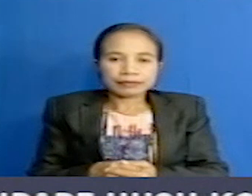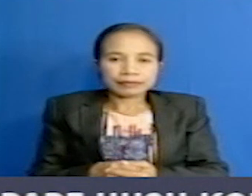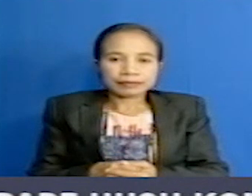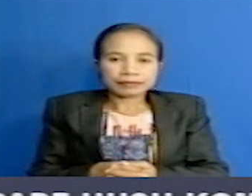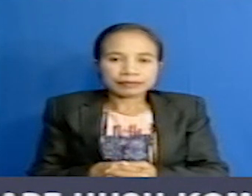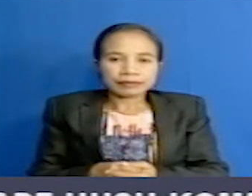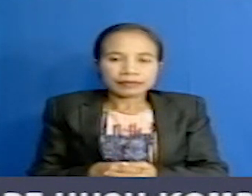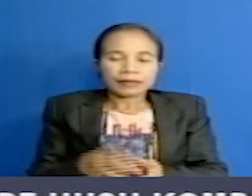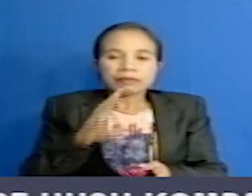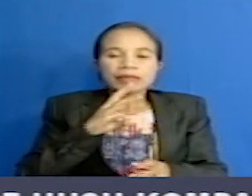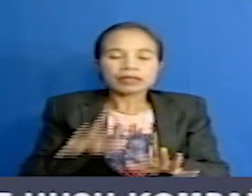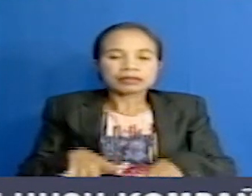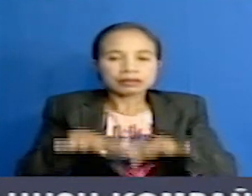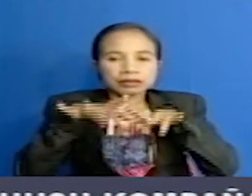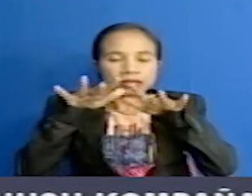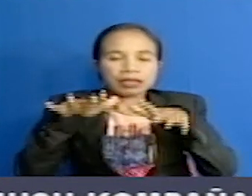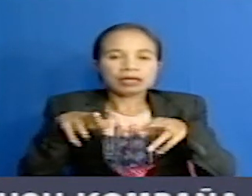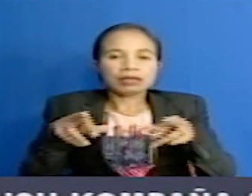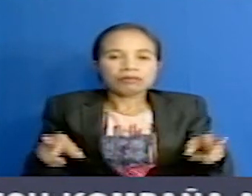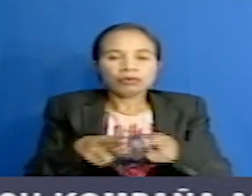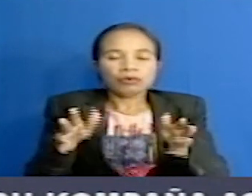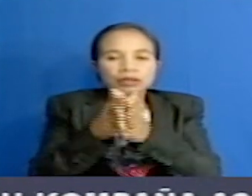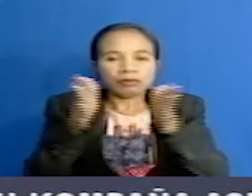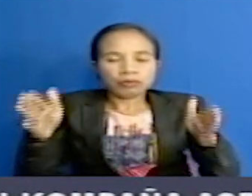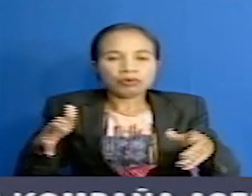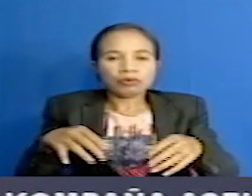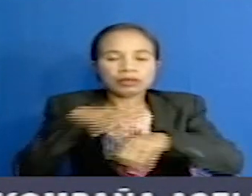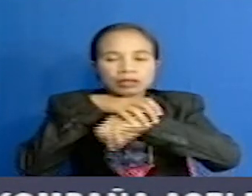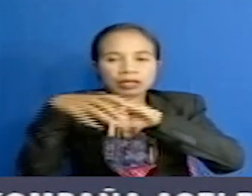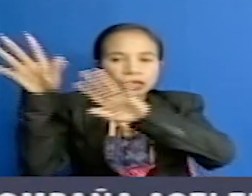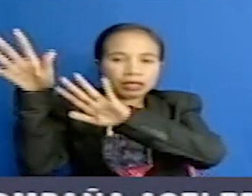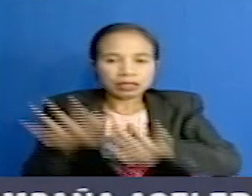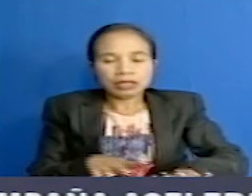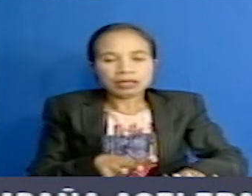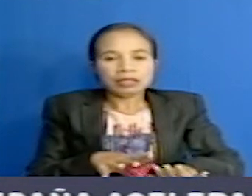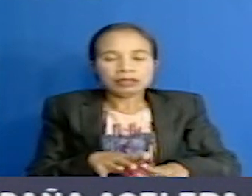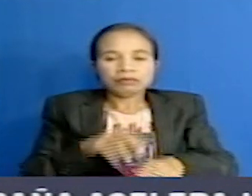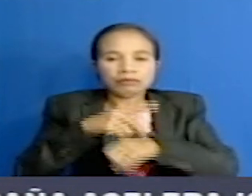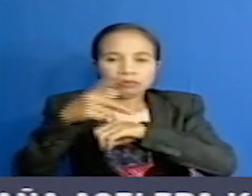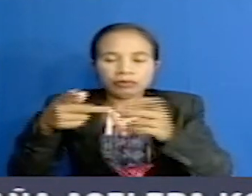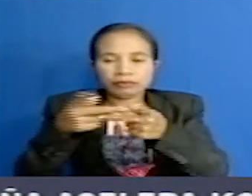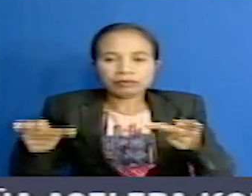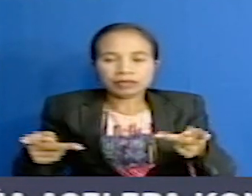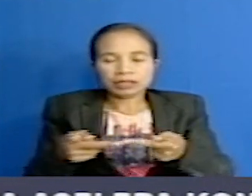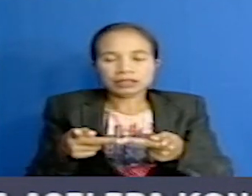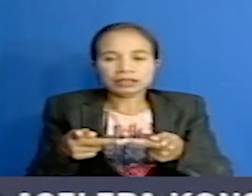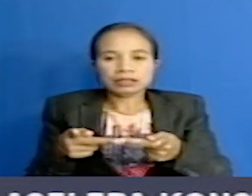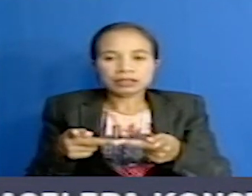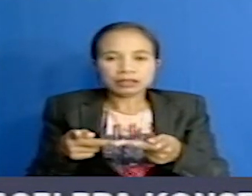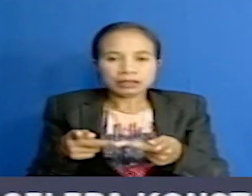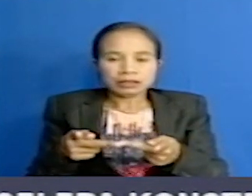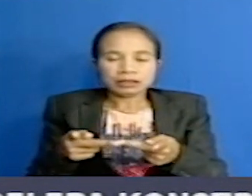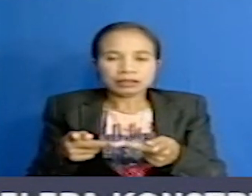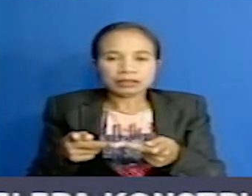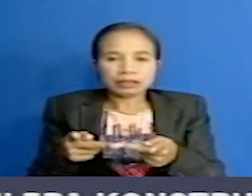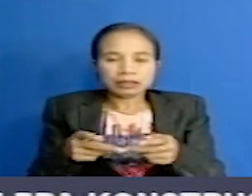que bebeça, motatune, raihalai, raimono e fatinliliuba, fatinser neve e a